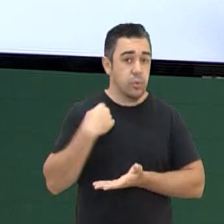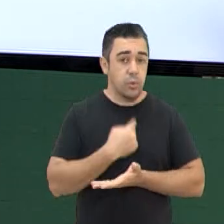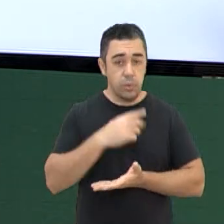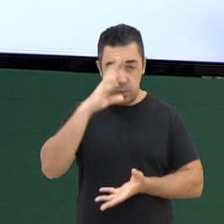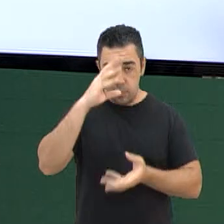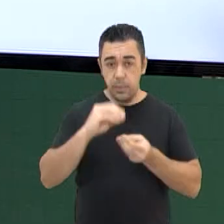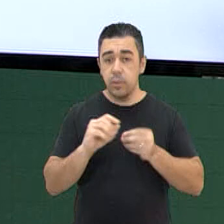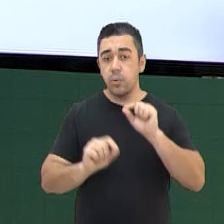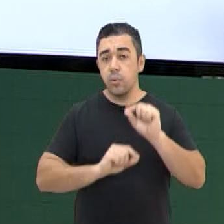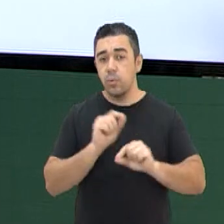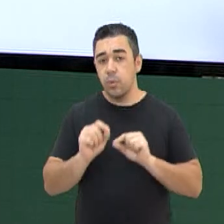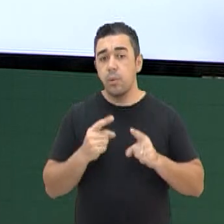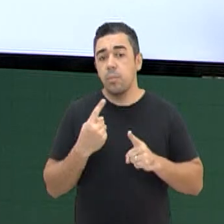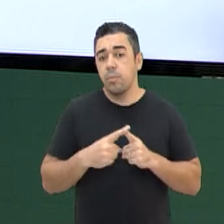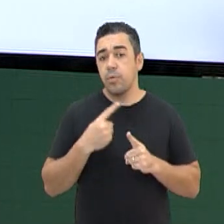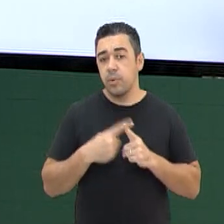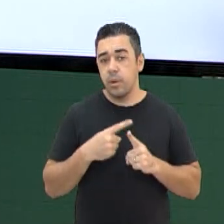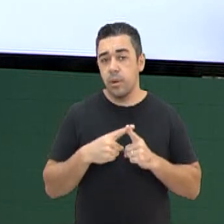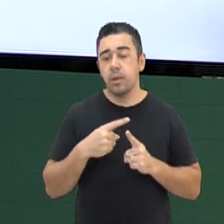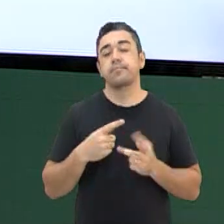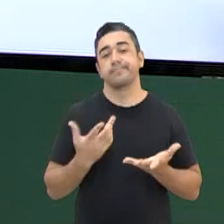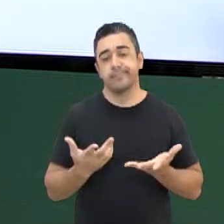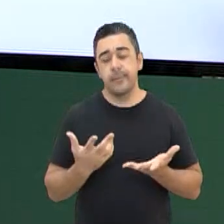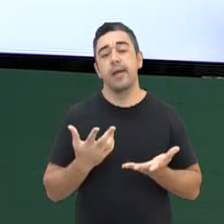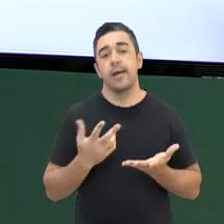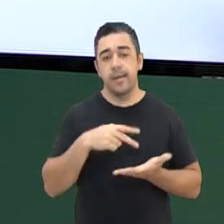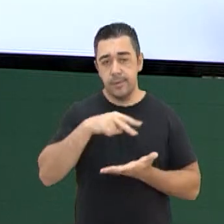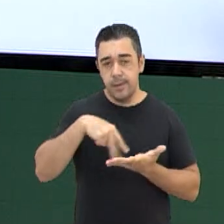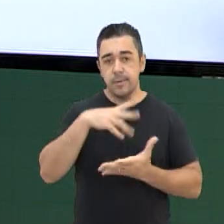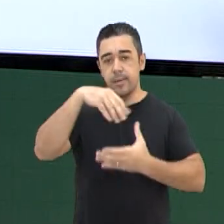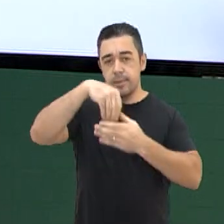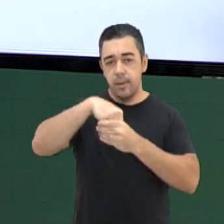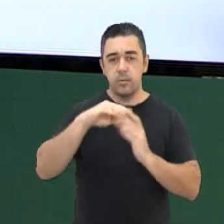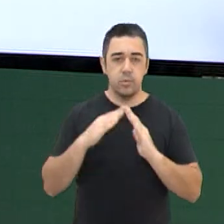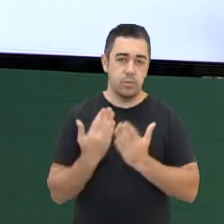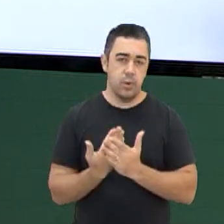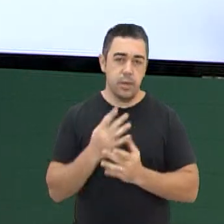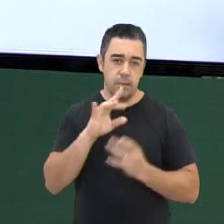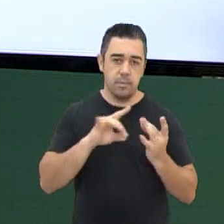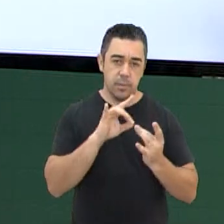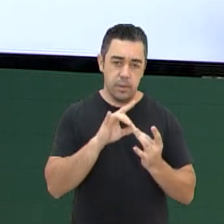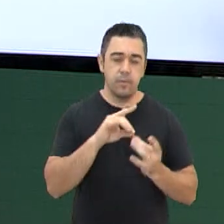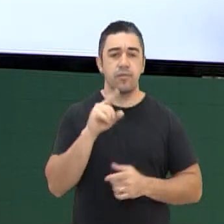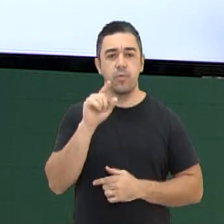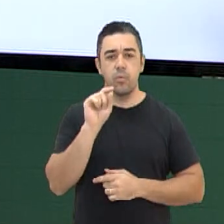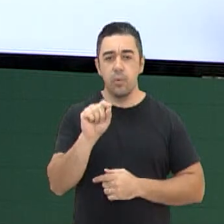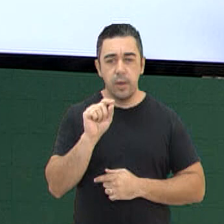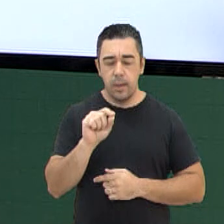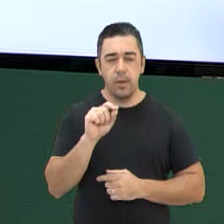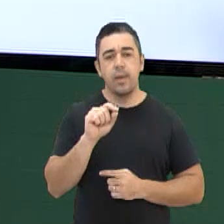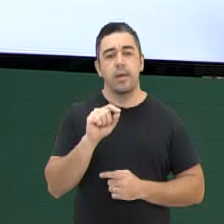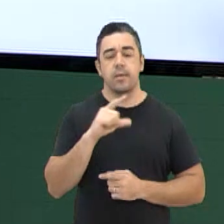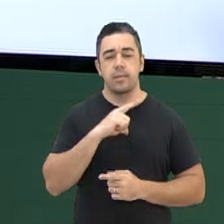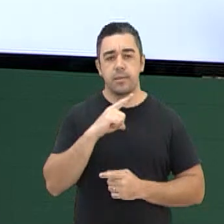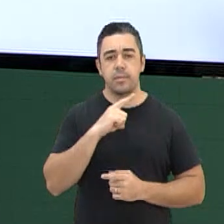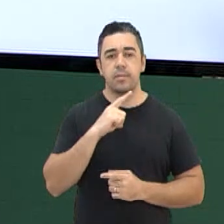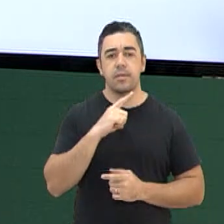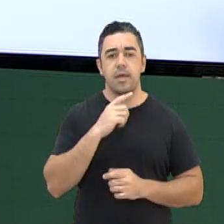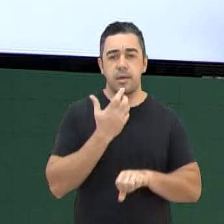entendemos uma das razões para a dança estar na escola, especificamente na disciplina de educação